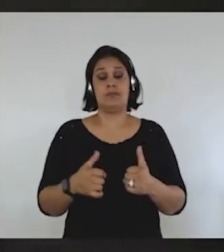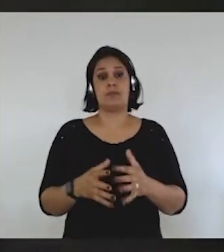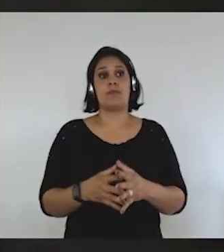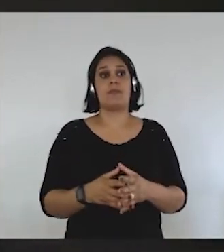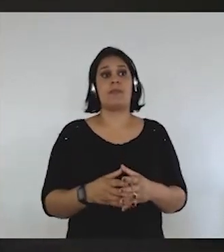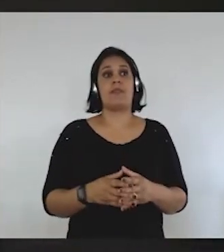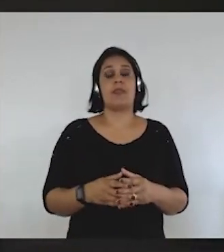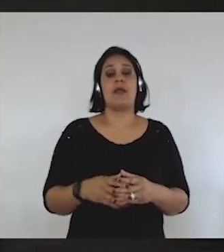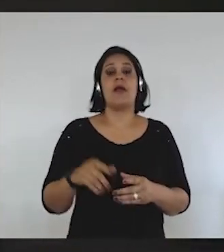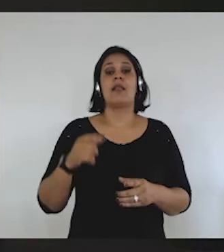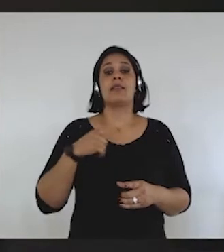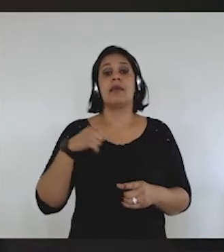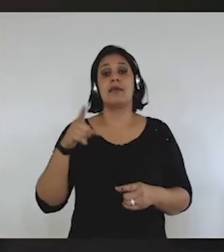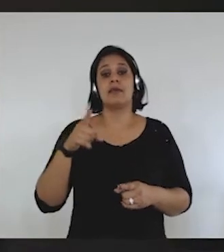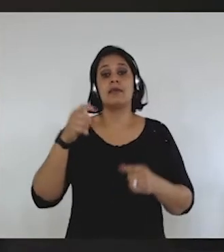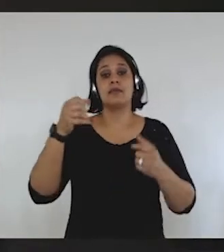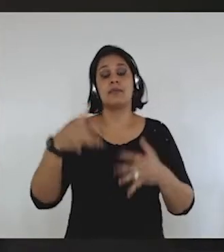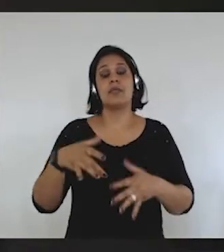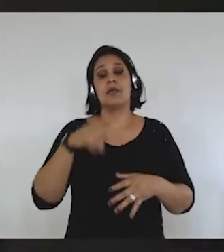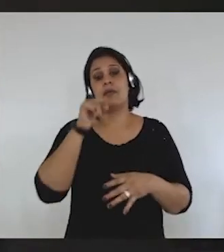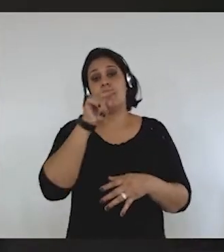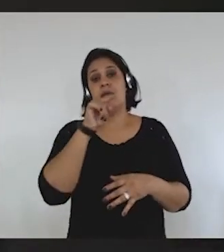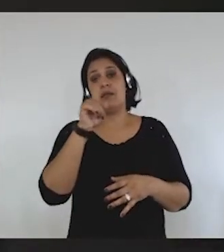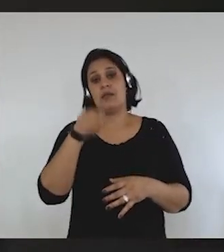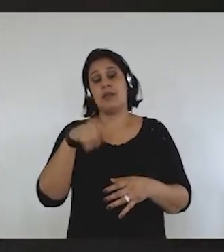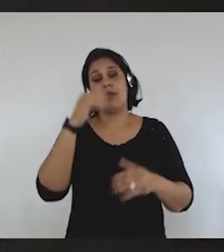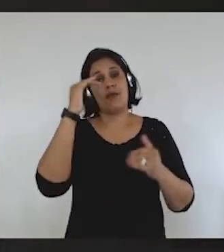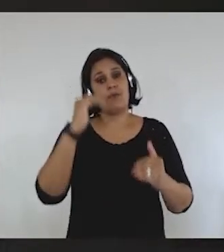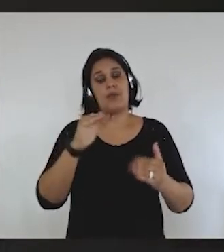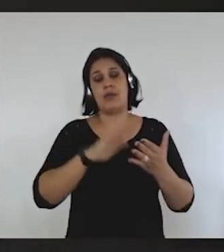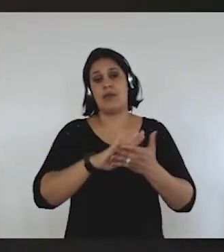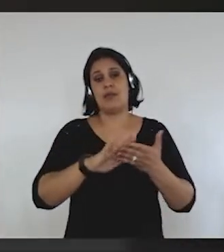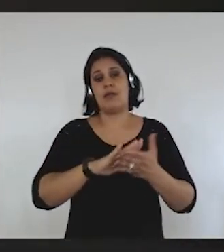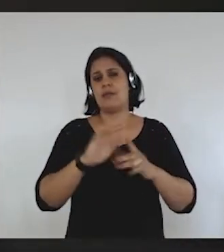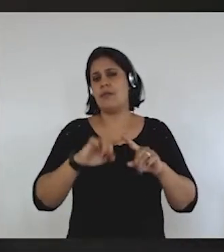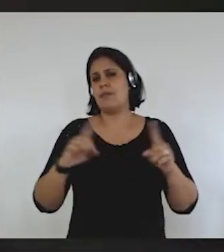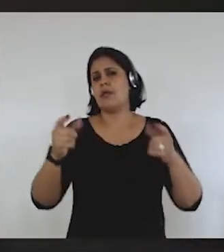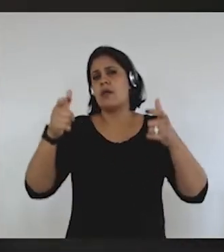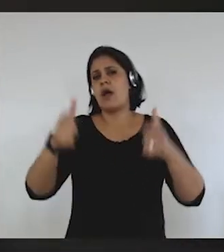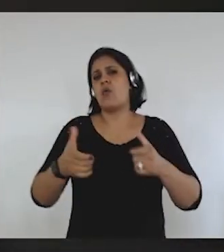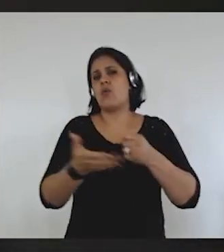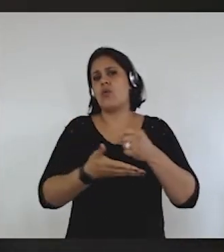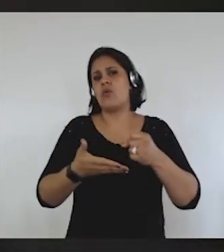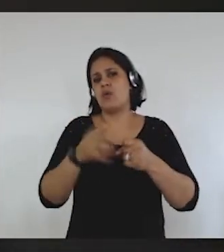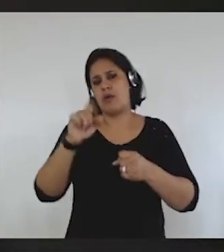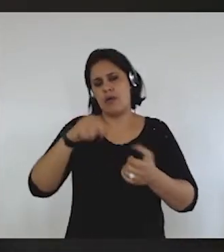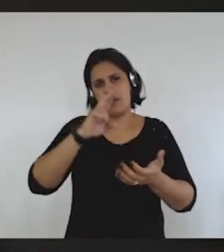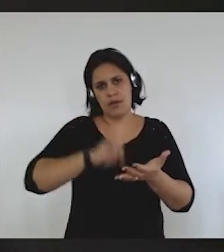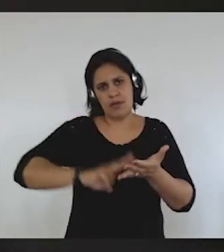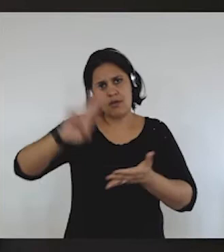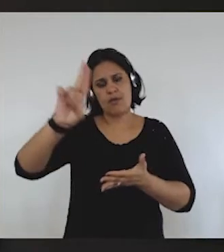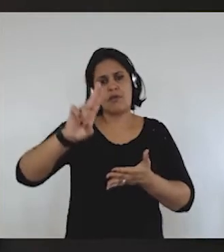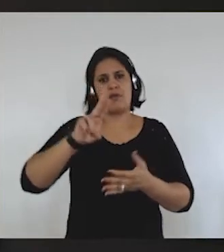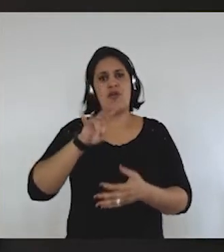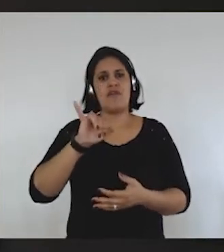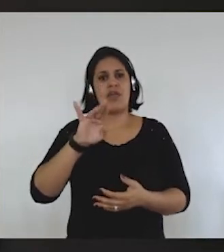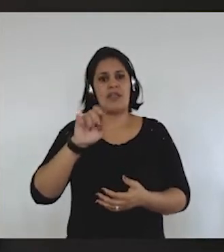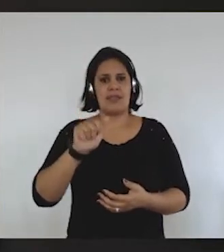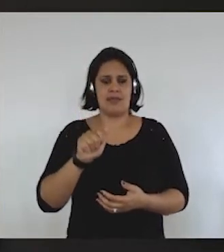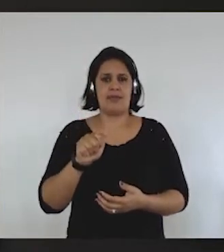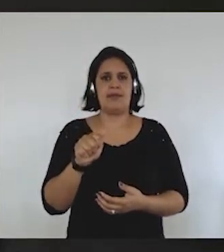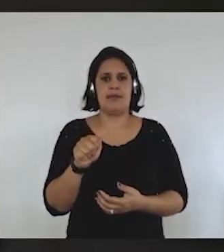lastreada, baseada em que acordo, em que instrumento? Na Convenção de Viena, a